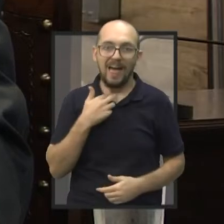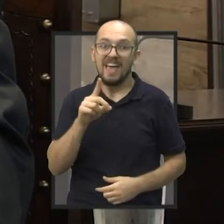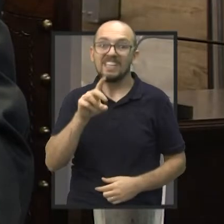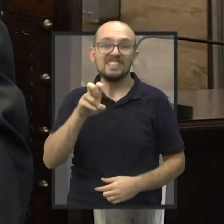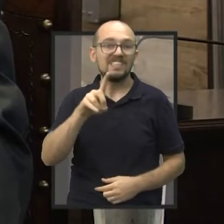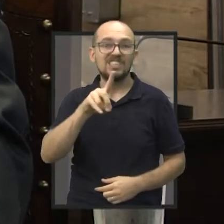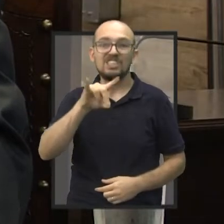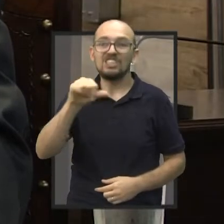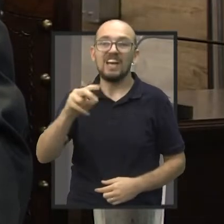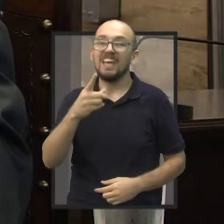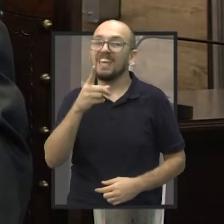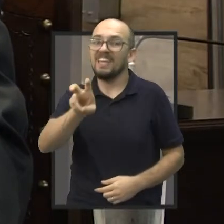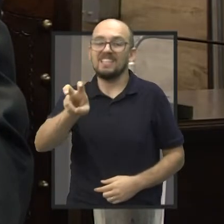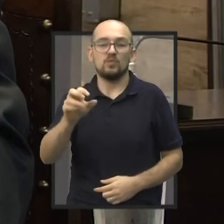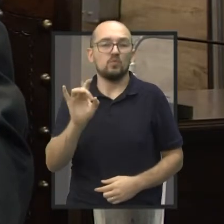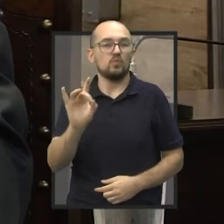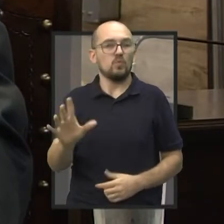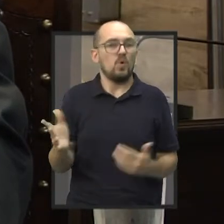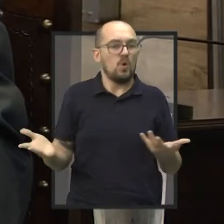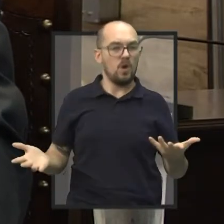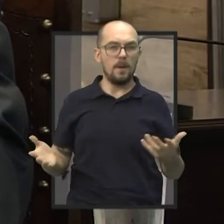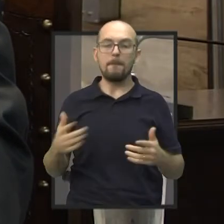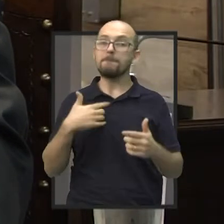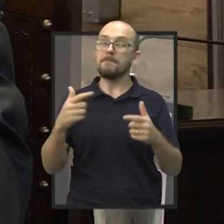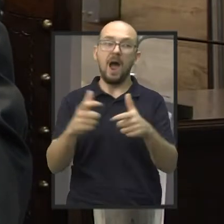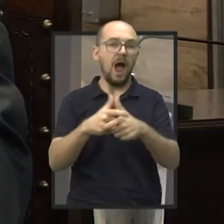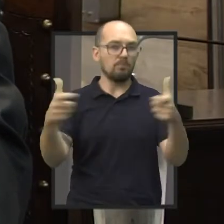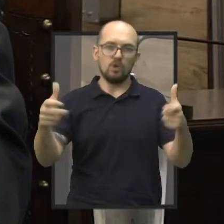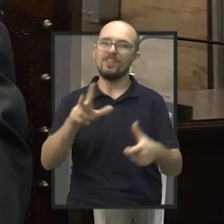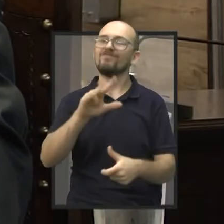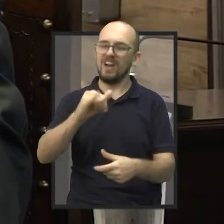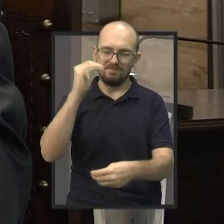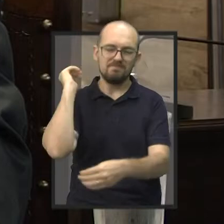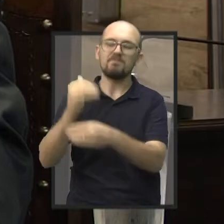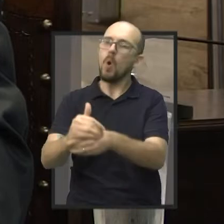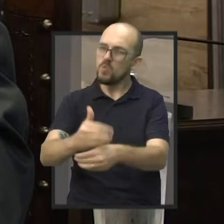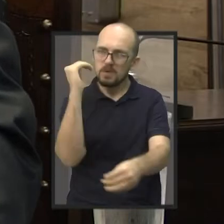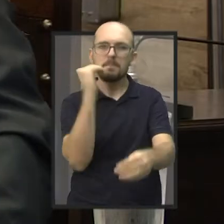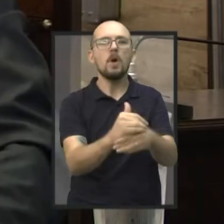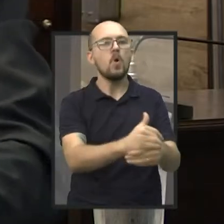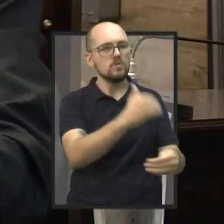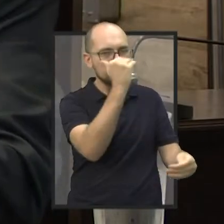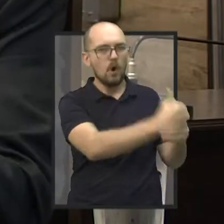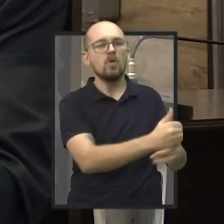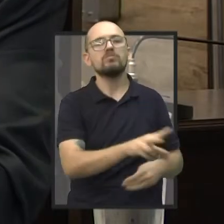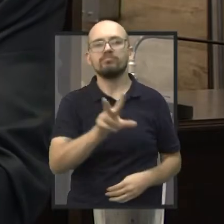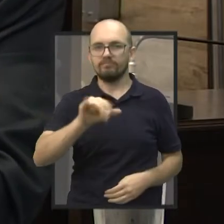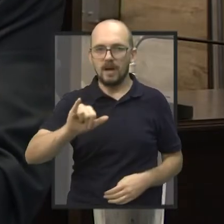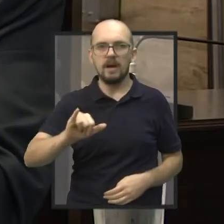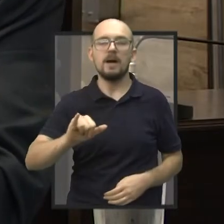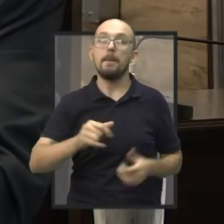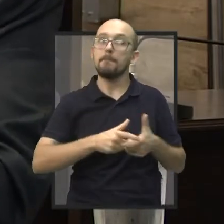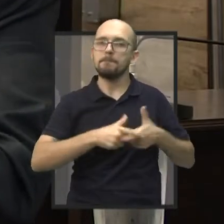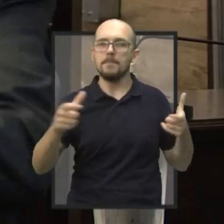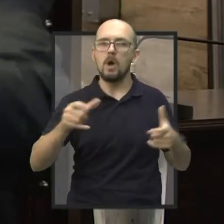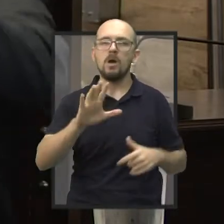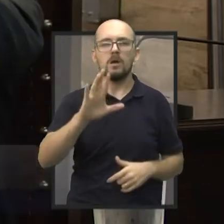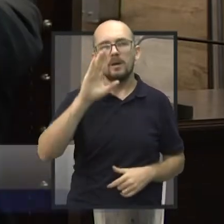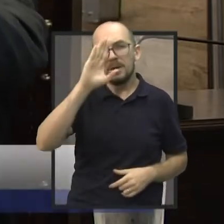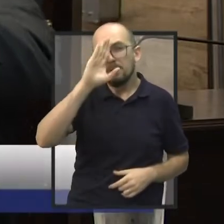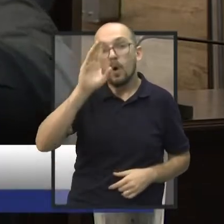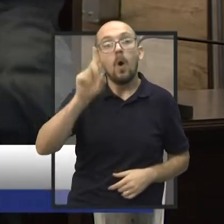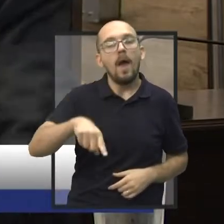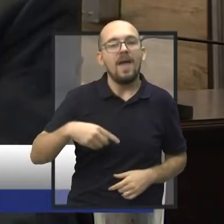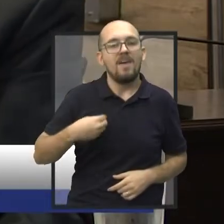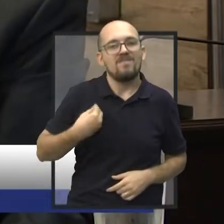terrível, terrível, a maioria, uma grande parte não vai sobreviver, os negócios dele, a grande questão, Ângela, assim, é salvar